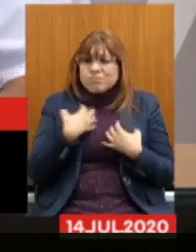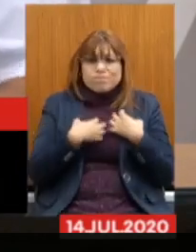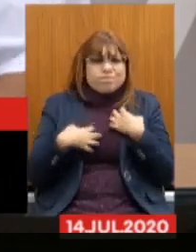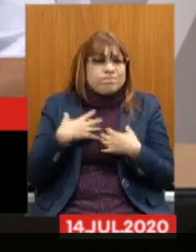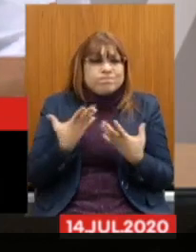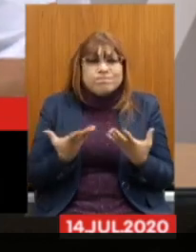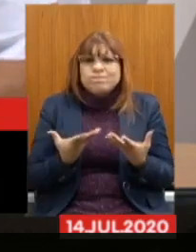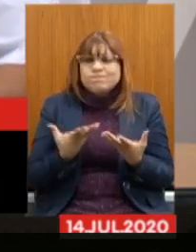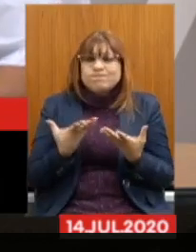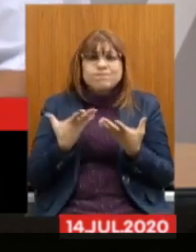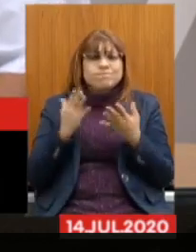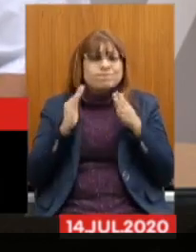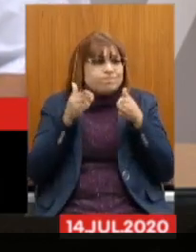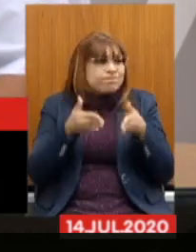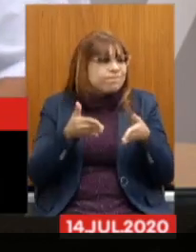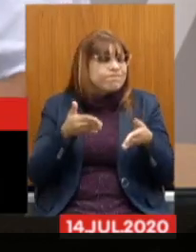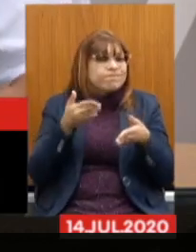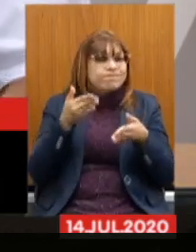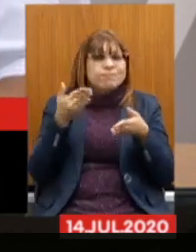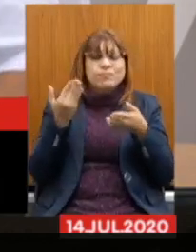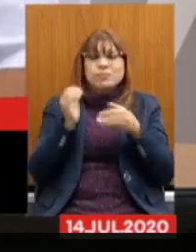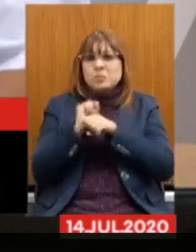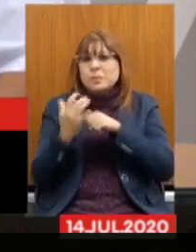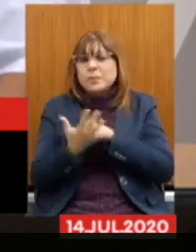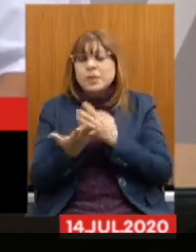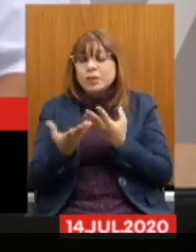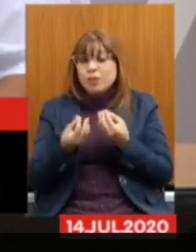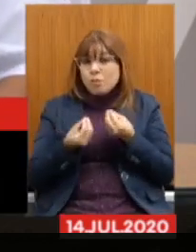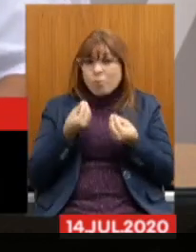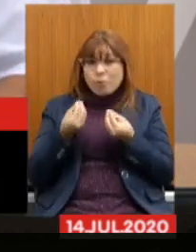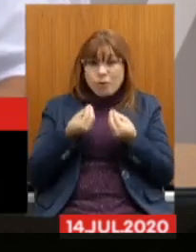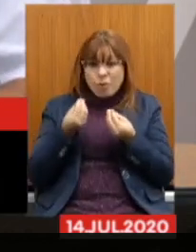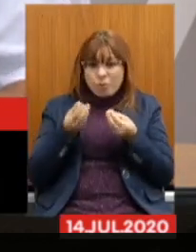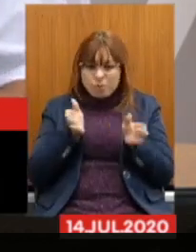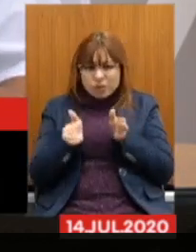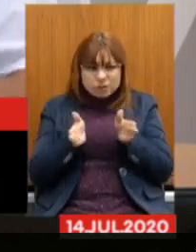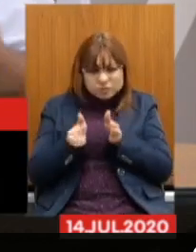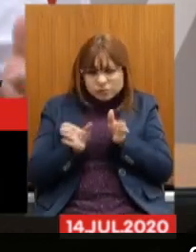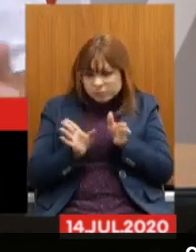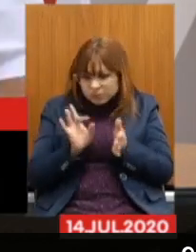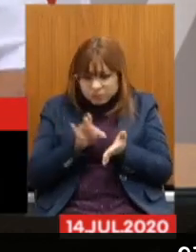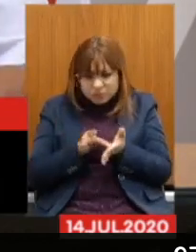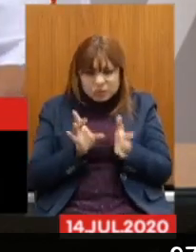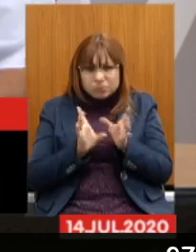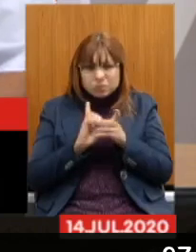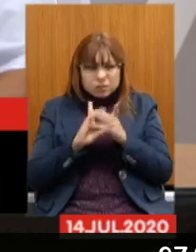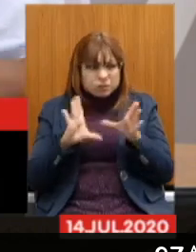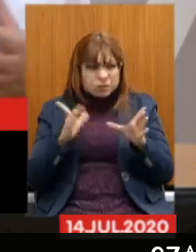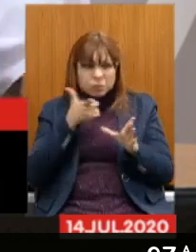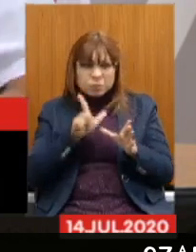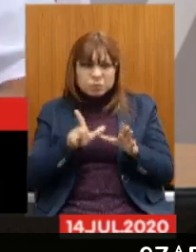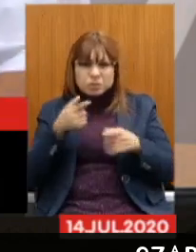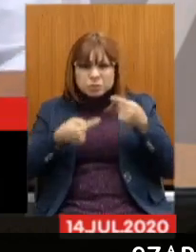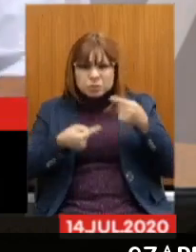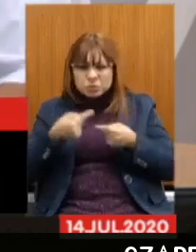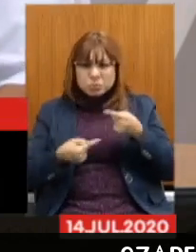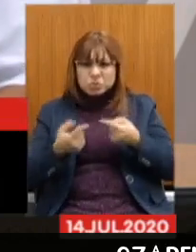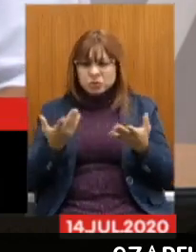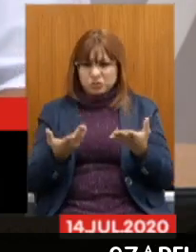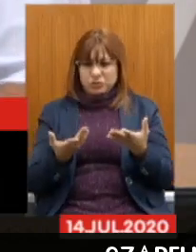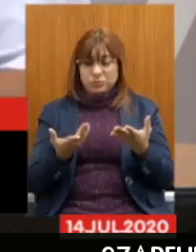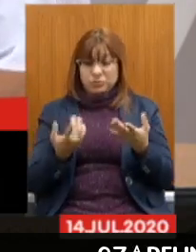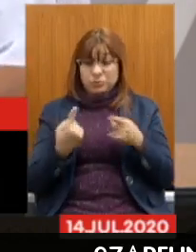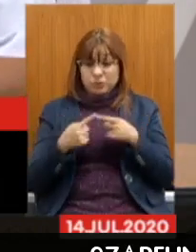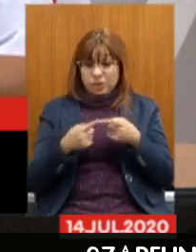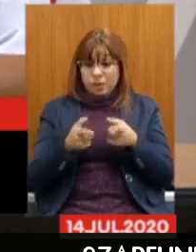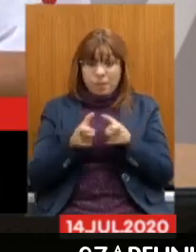Como vamos dar acesso democrático e acesso para que eles possam votar em assembleias, discutir em assembleias, que muitos,